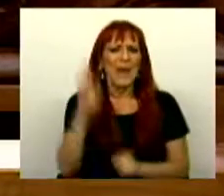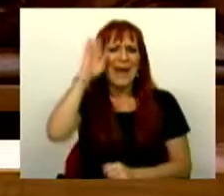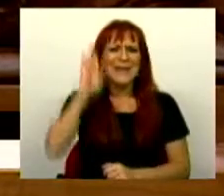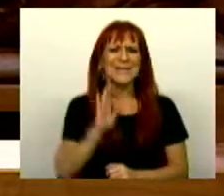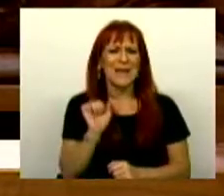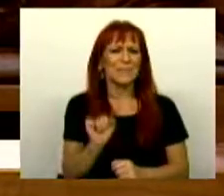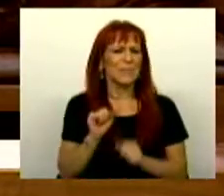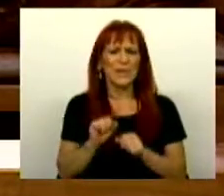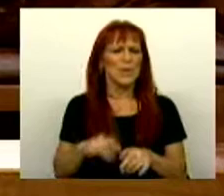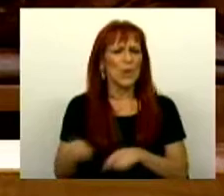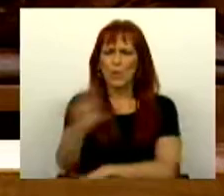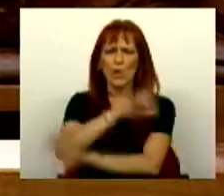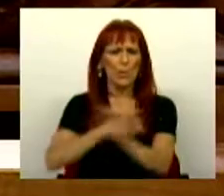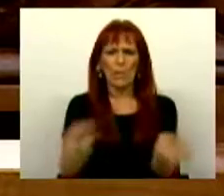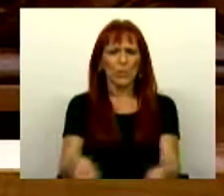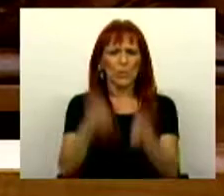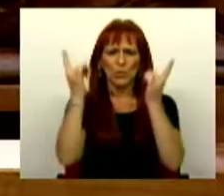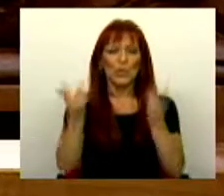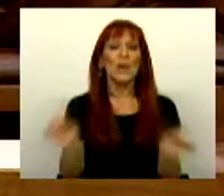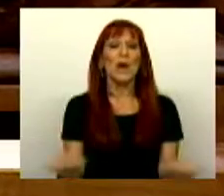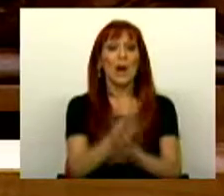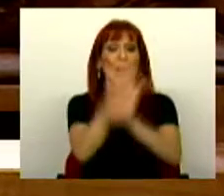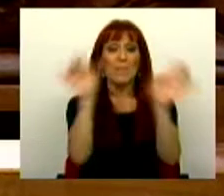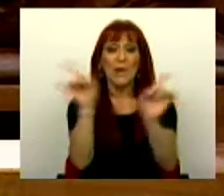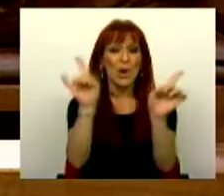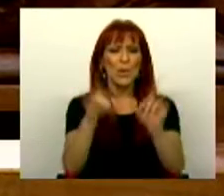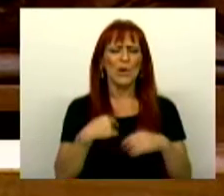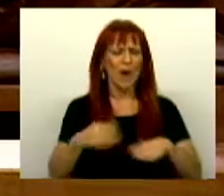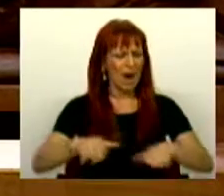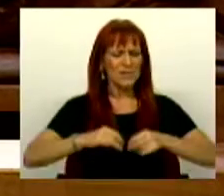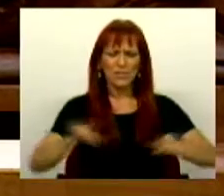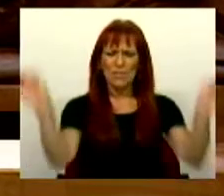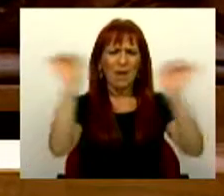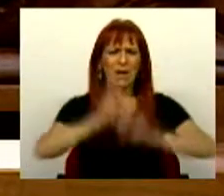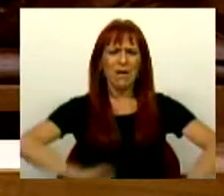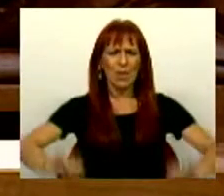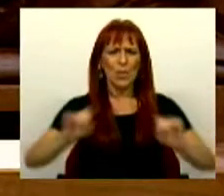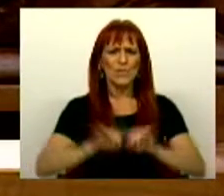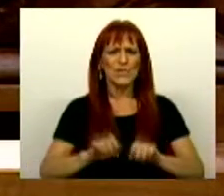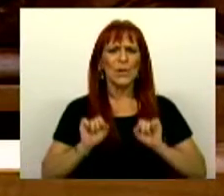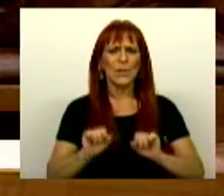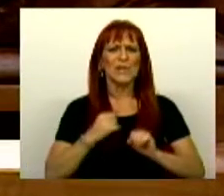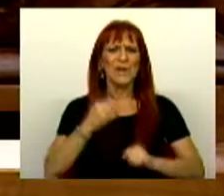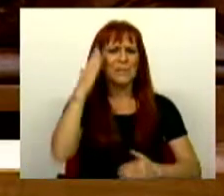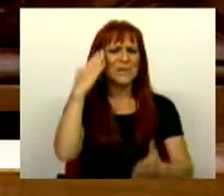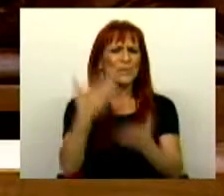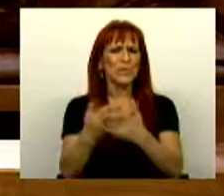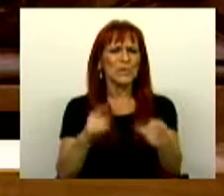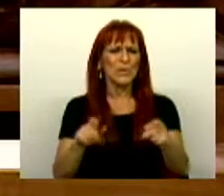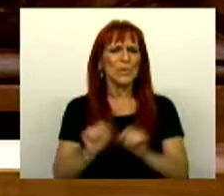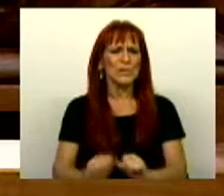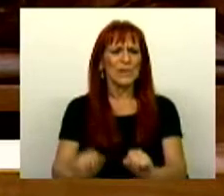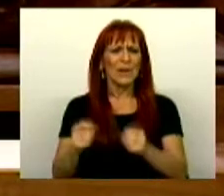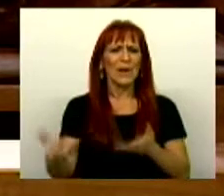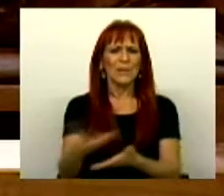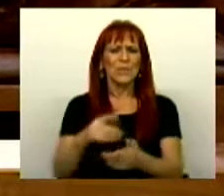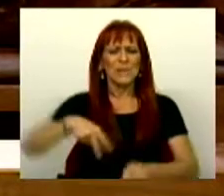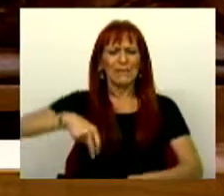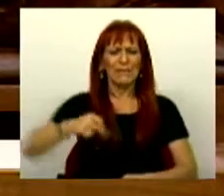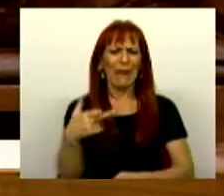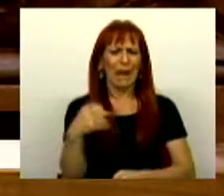europeu. E é também claro que não estamos a assumir nenhuma duplicação de capacidades, nomeadamente em relação à